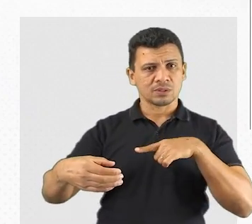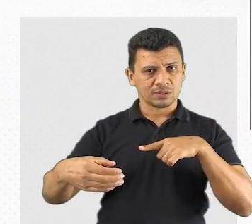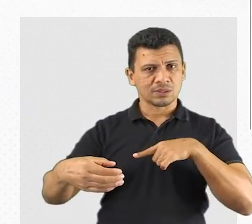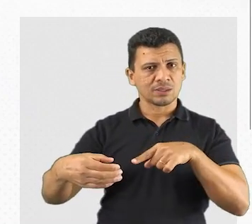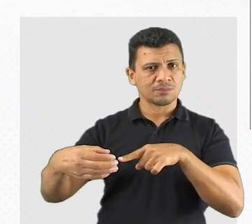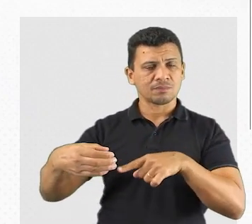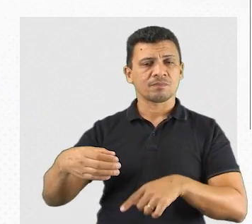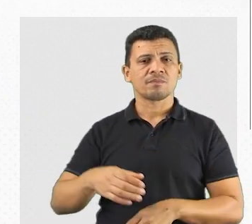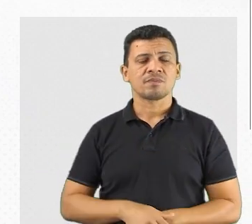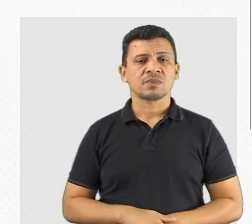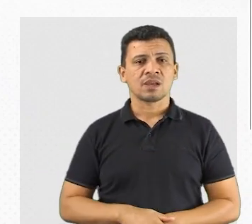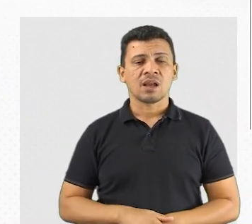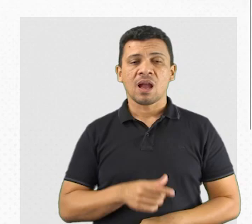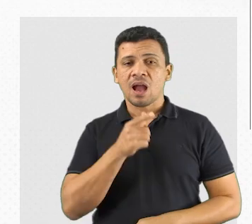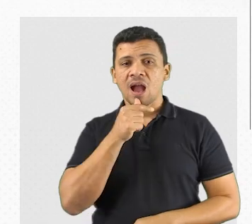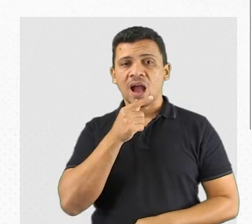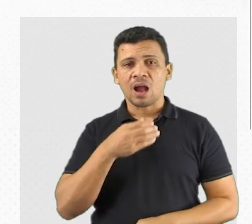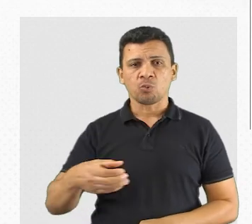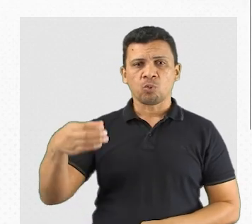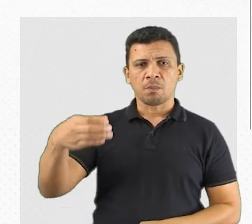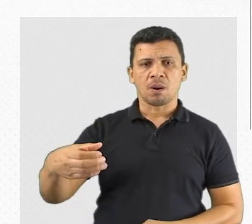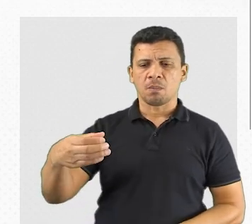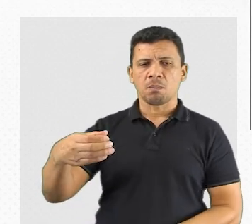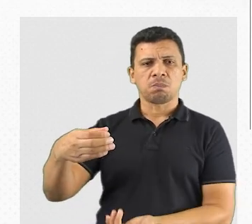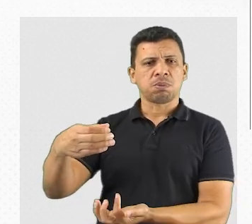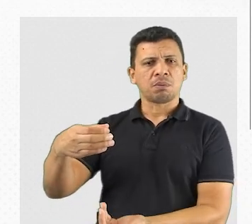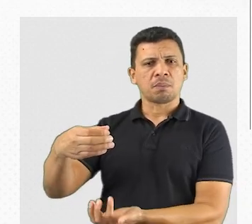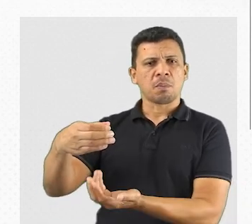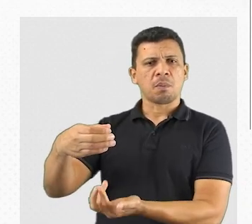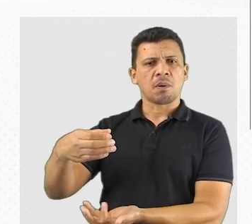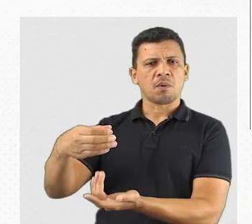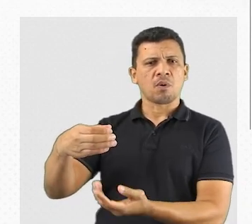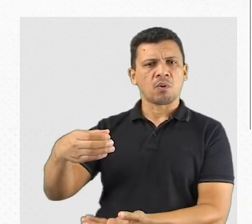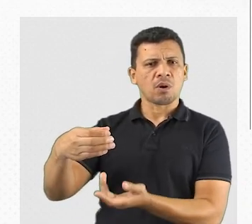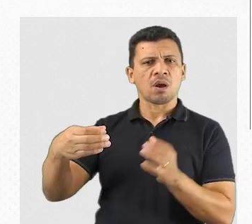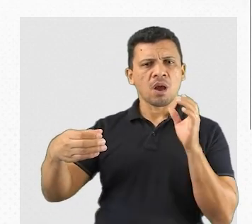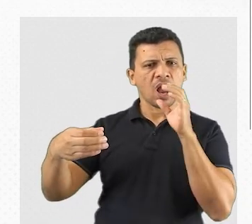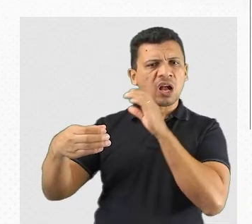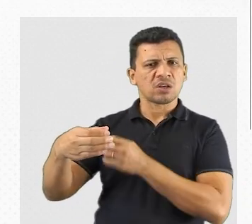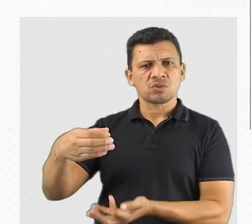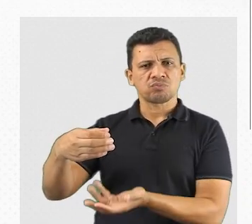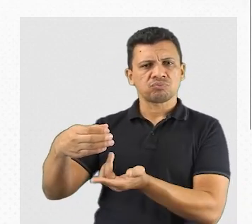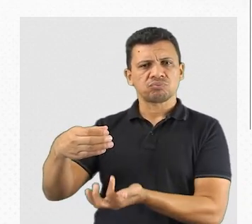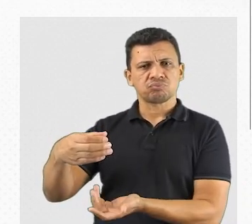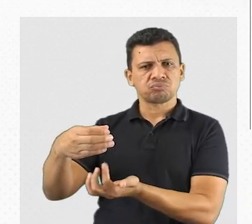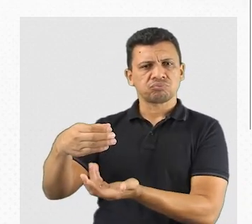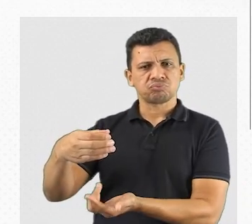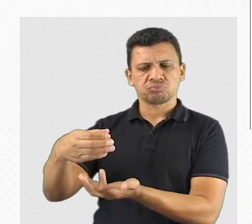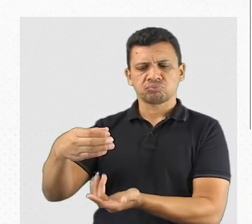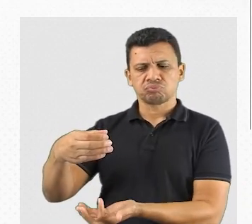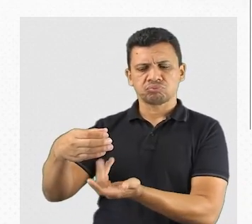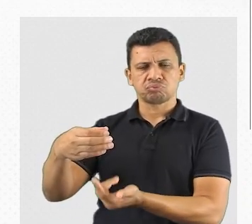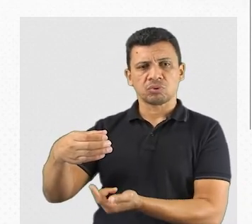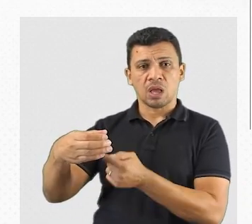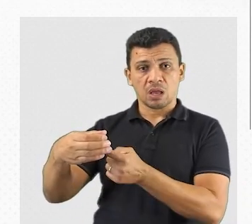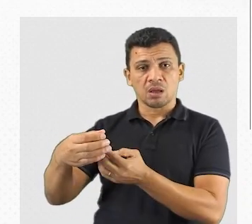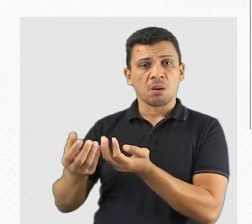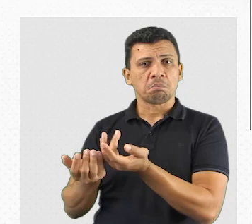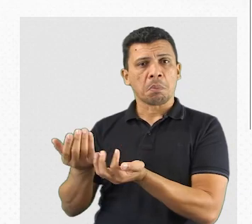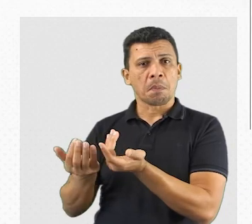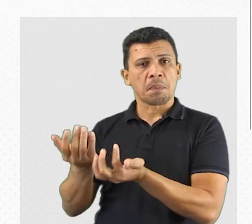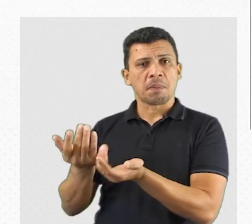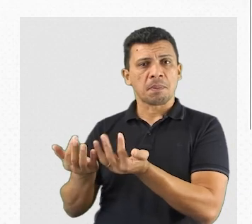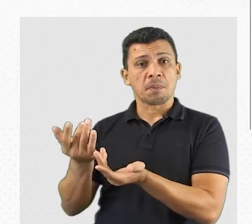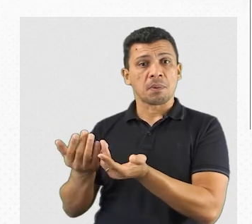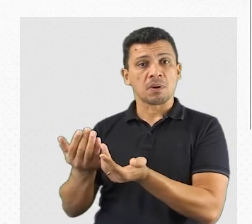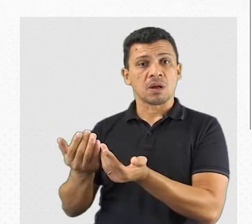E eu vou aquecer essa água para que ela entre em ebulição. E ao nível do mar, vocês já estão acostumados que ela vai entrar em ebulição a 100